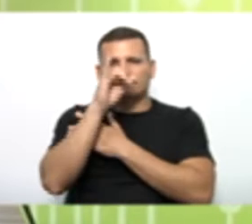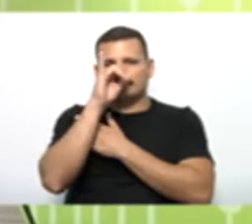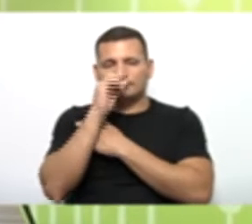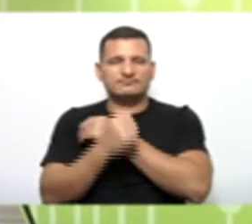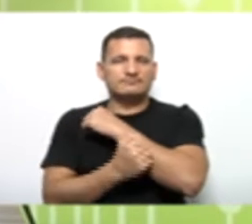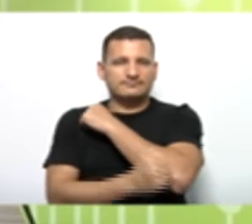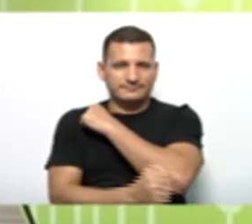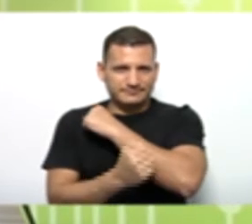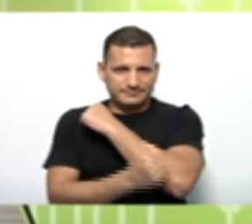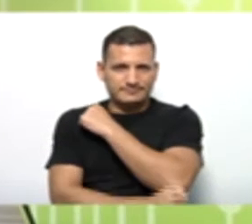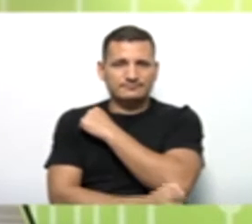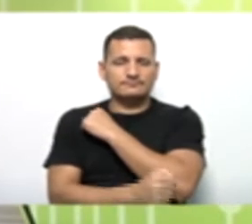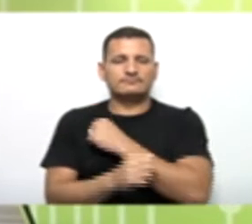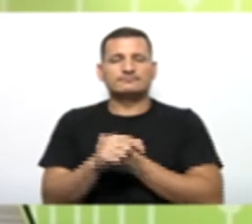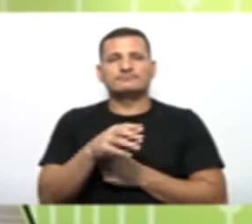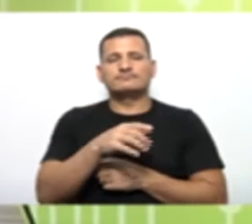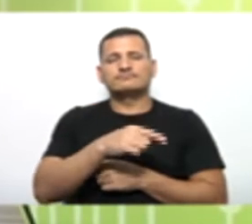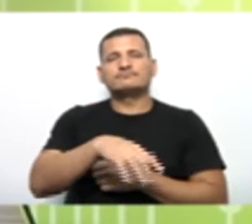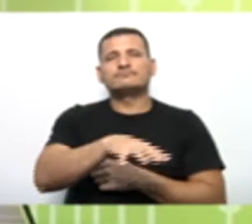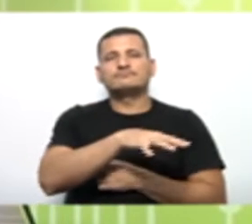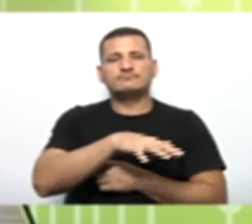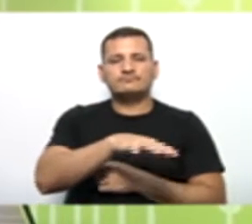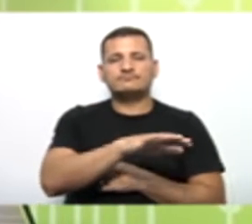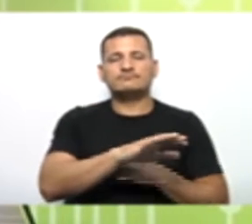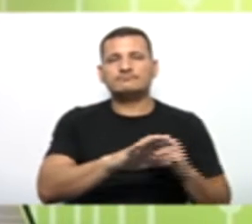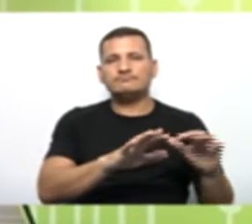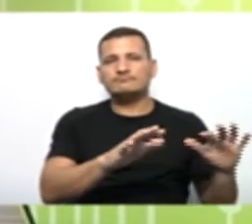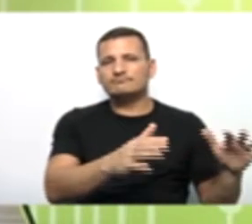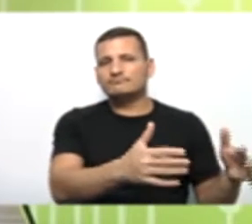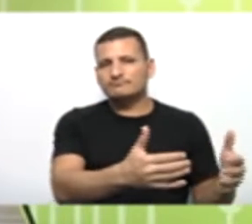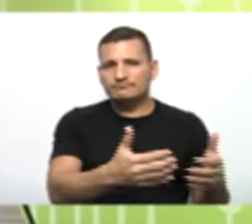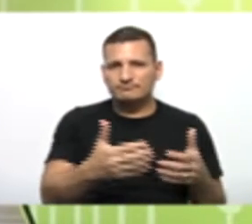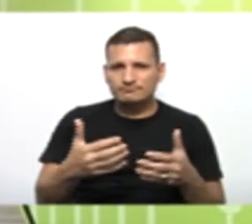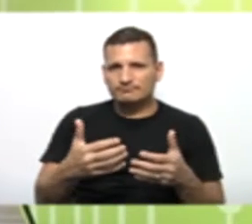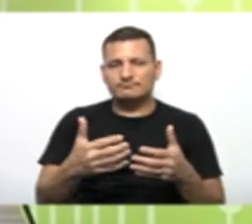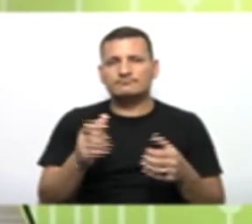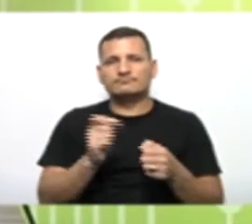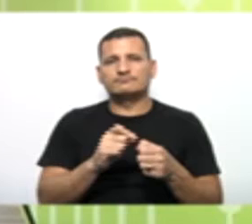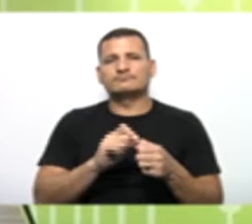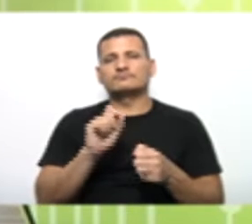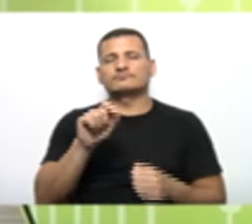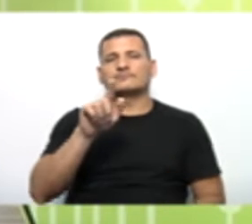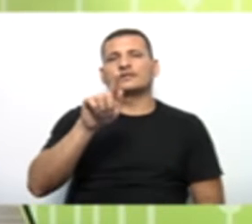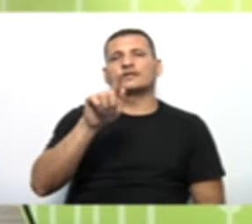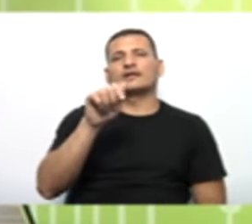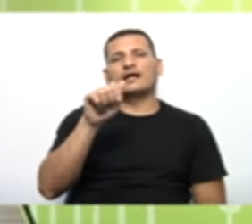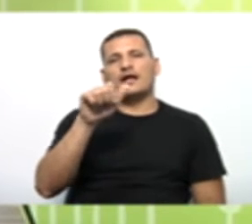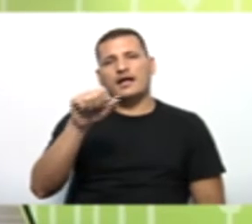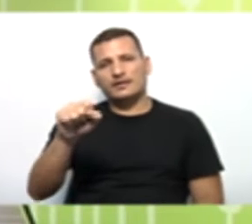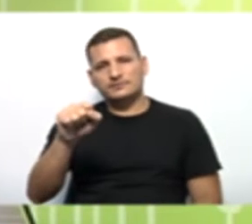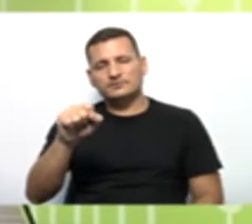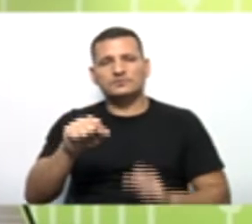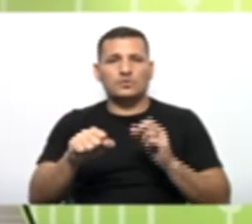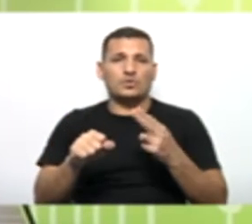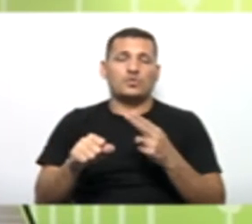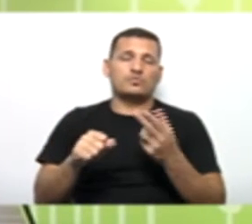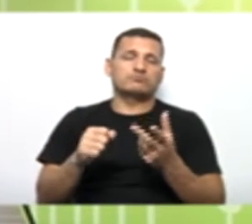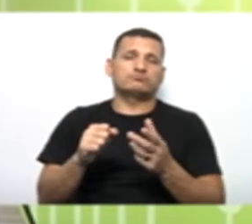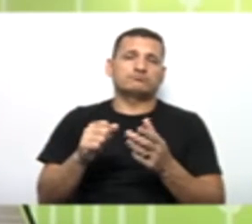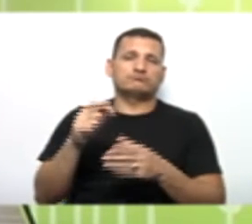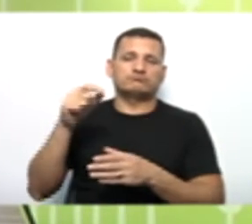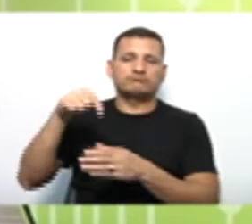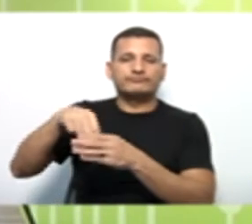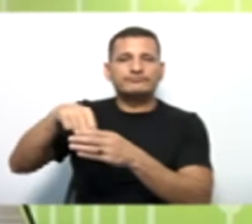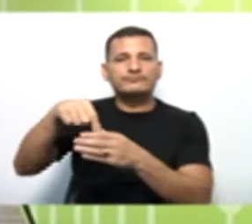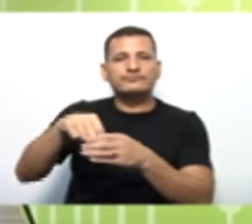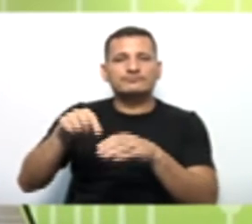produziam, aquele resíduo que os porcos produziam, pode ser utilizado para a produção de biogás e de adubo biológico. Ou seja,